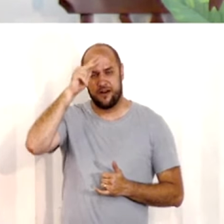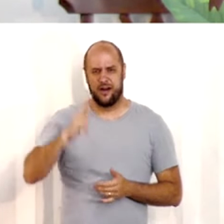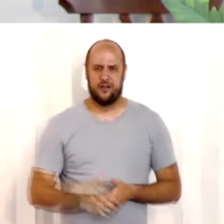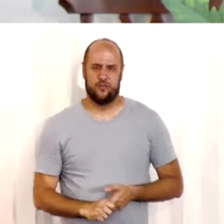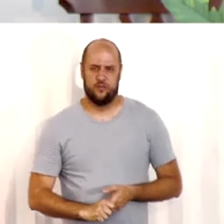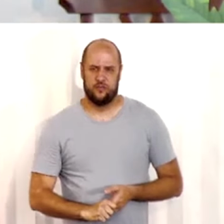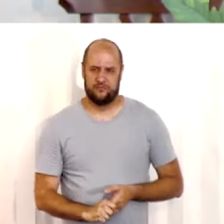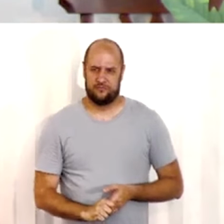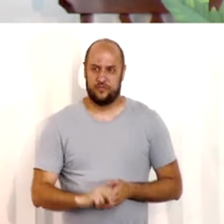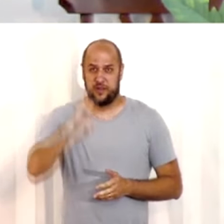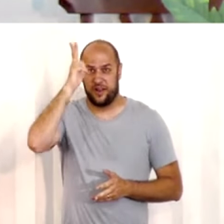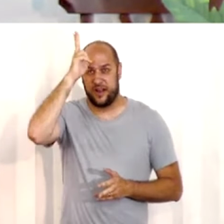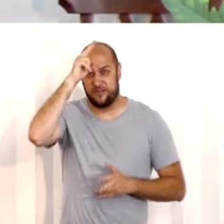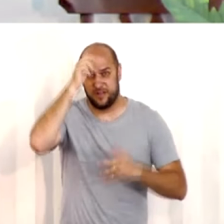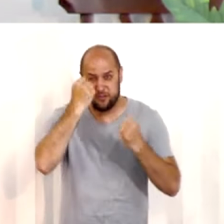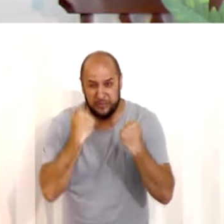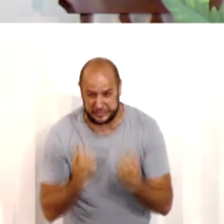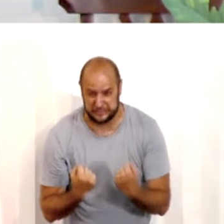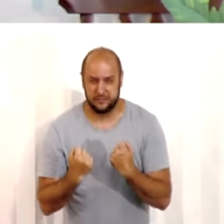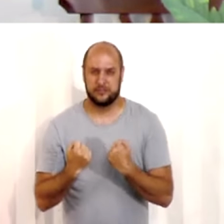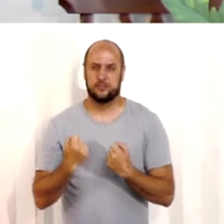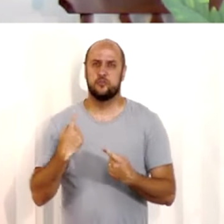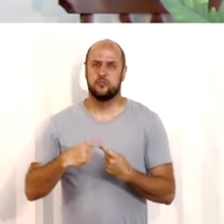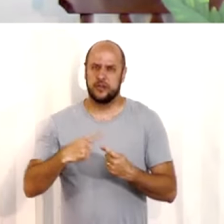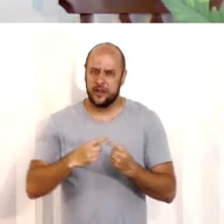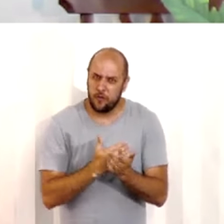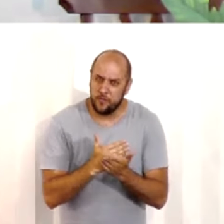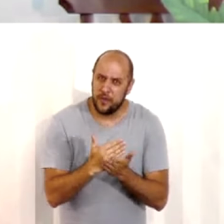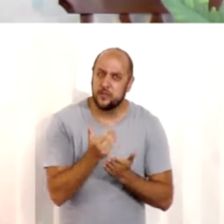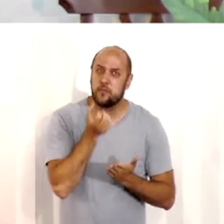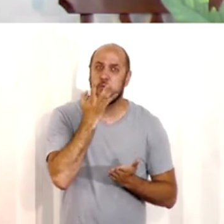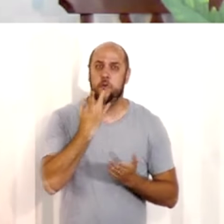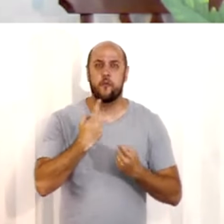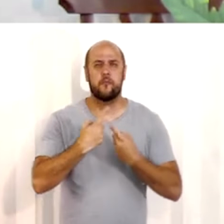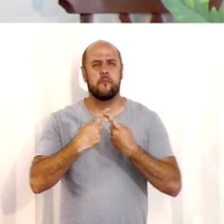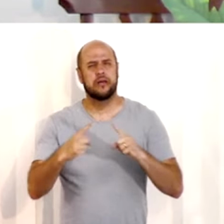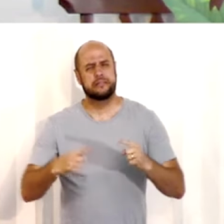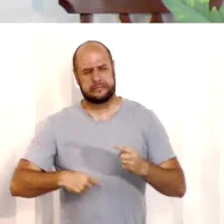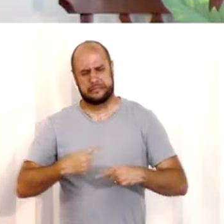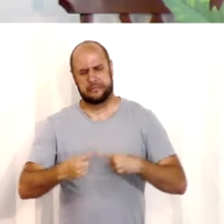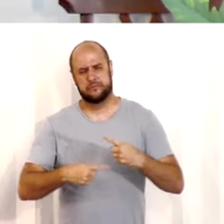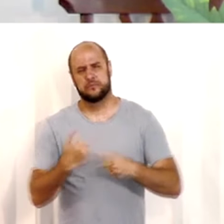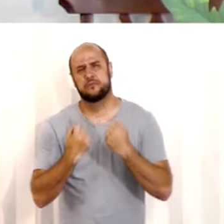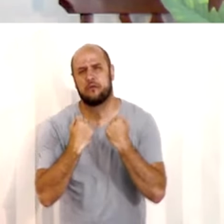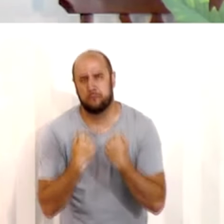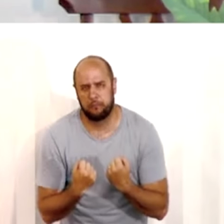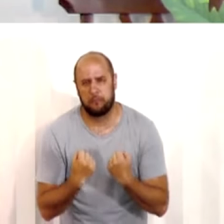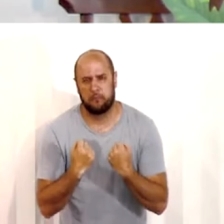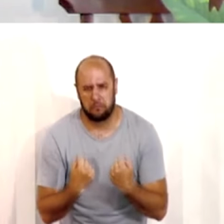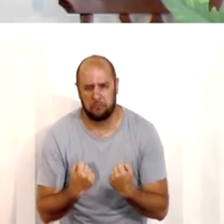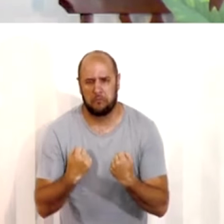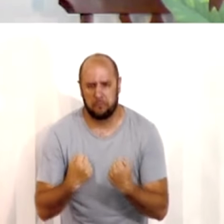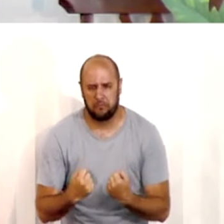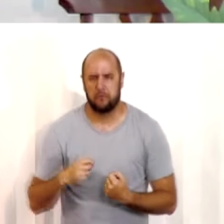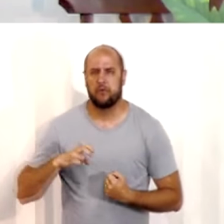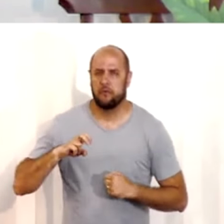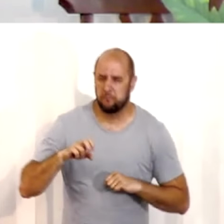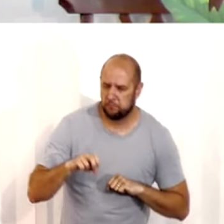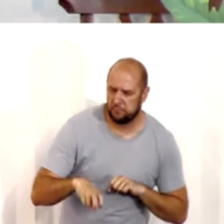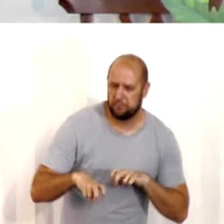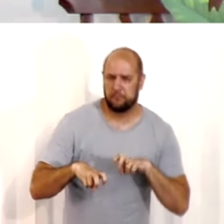a gente quer dizer que começa bem, mas termina mal. Então o autor aos Hebreus orienta os